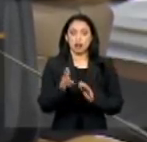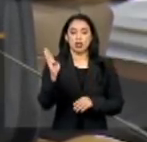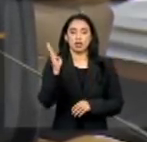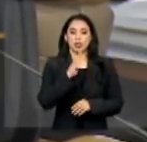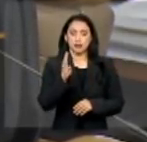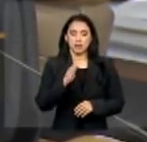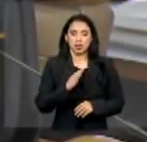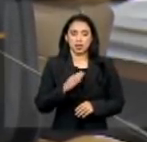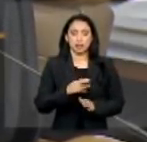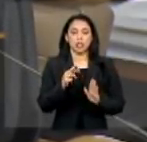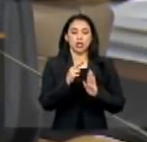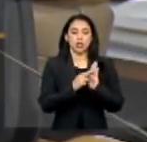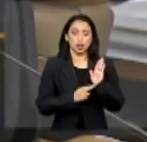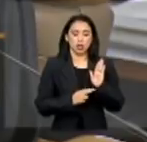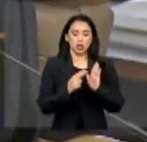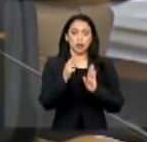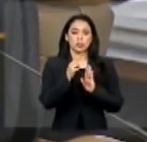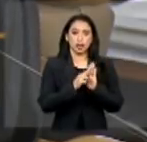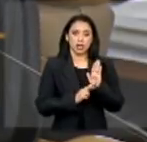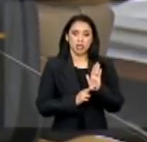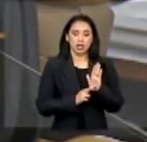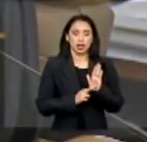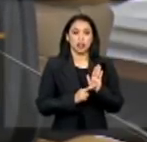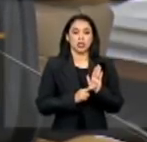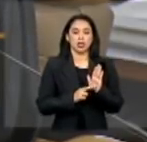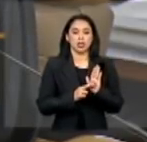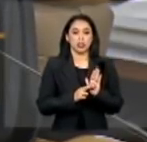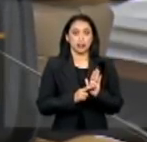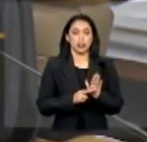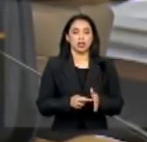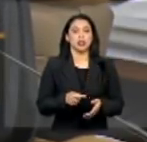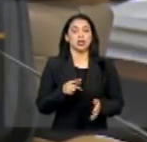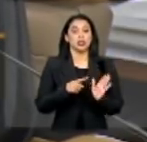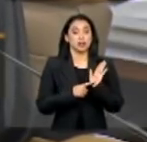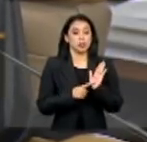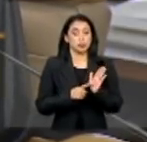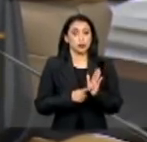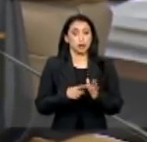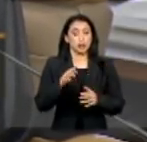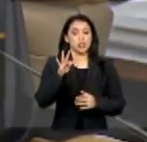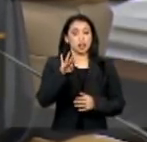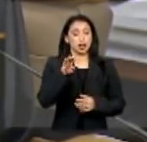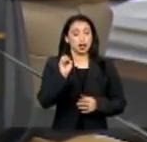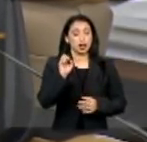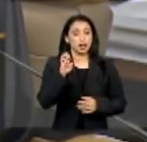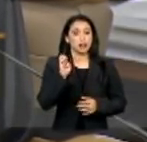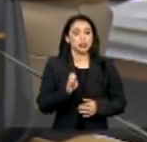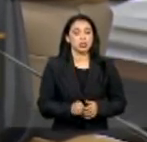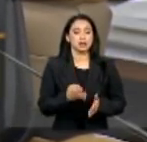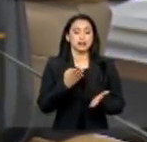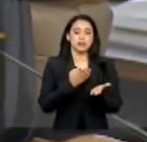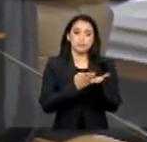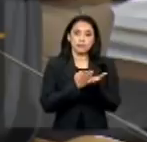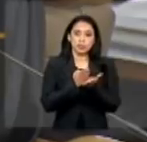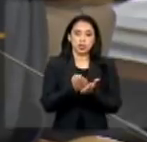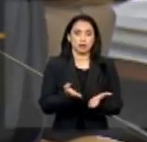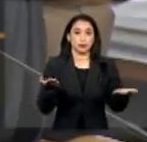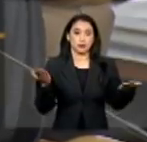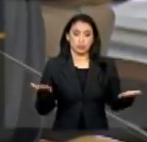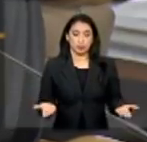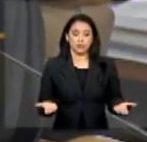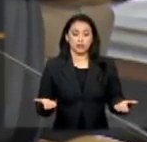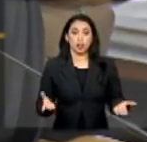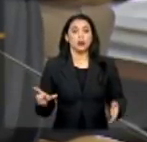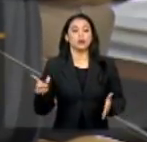norma regra expressa que sustente a tese nesse viés o que